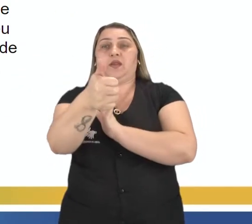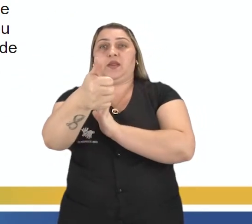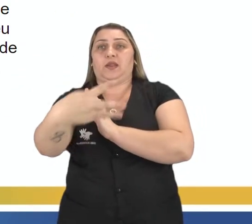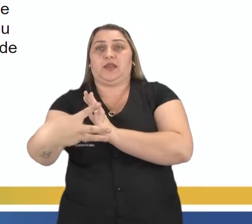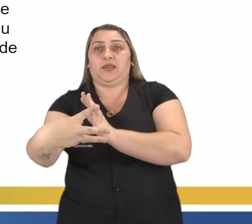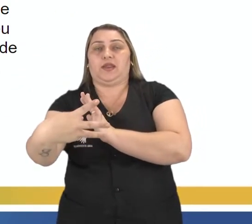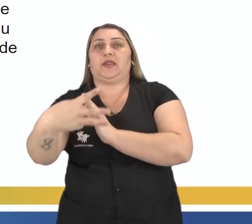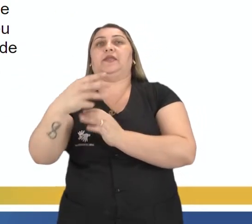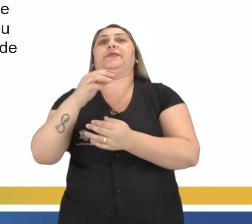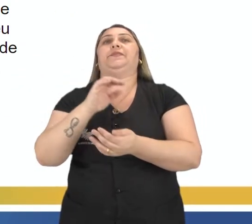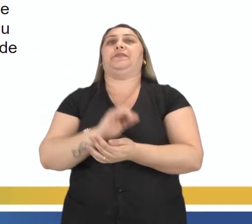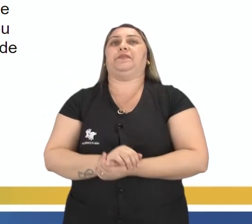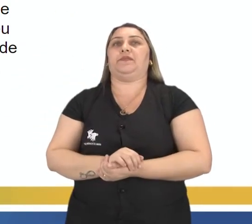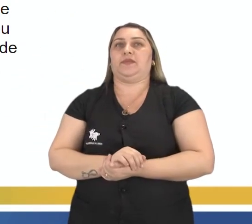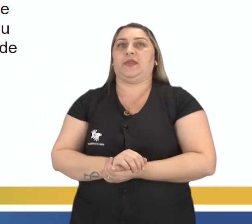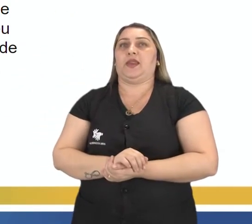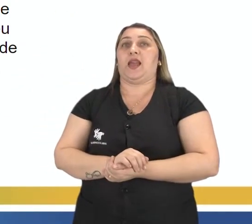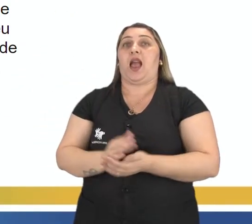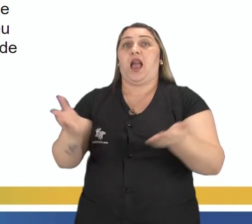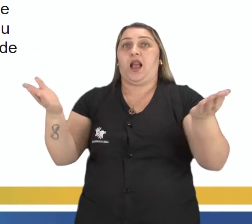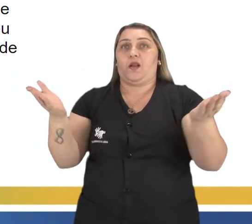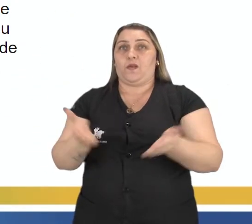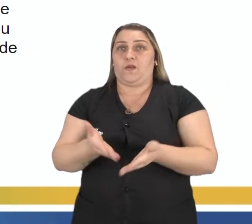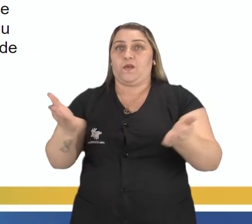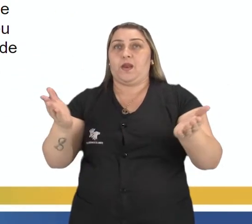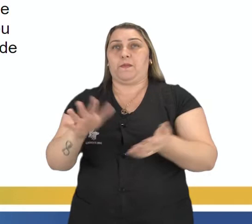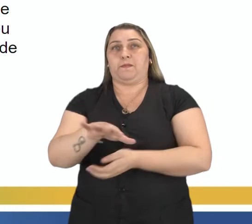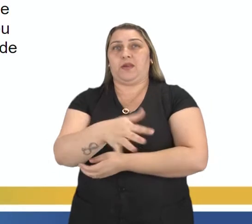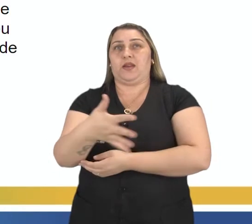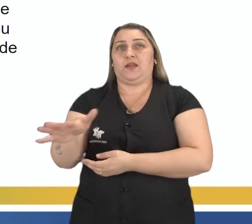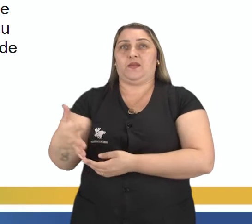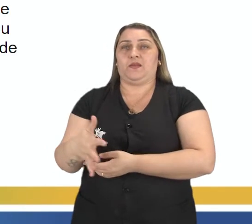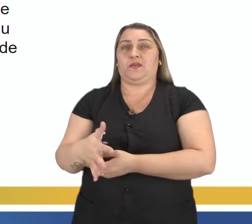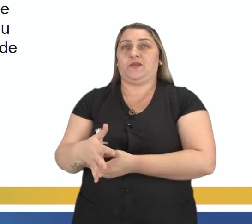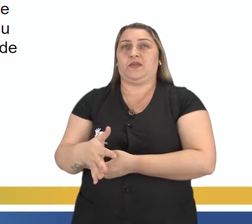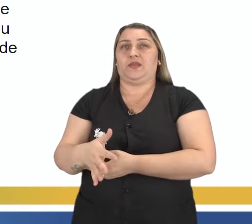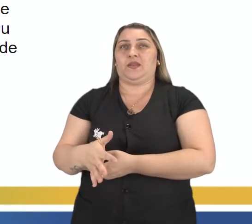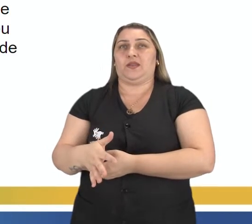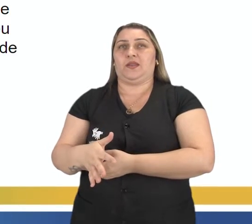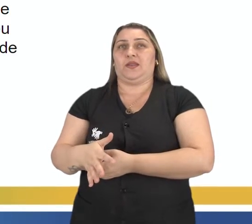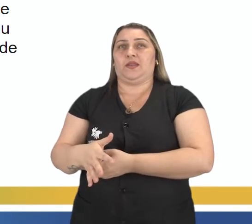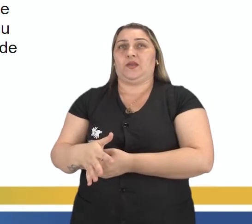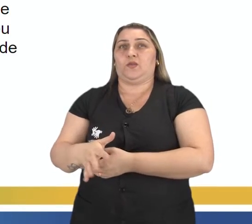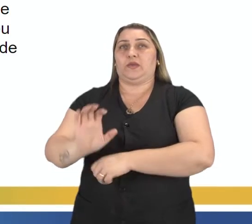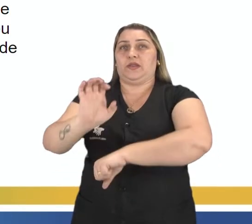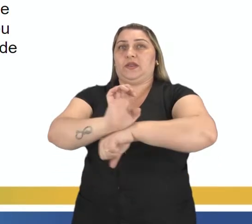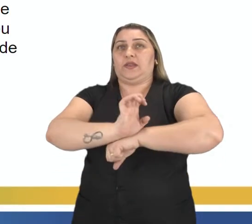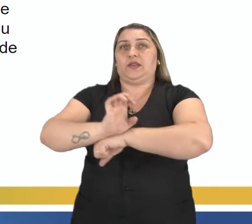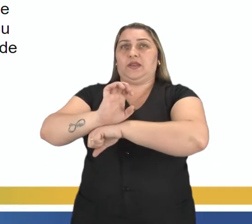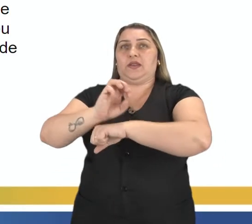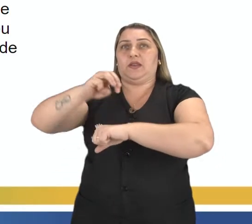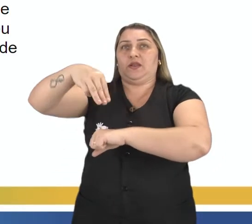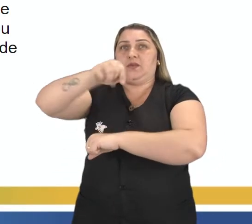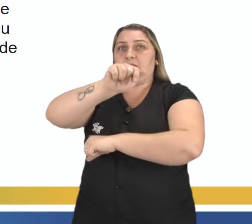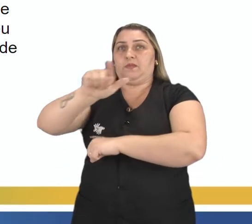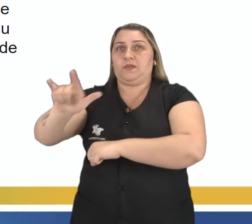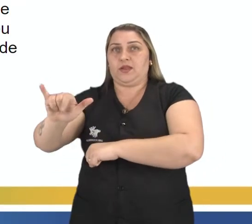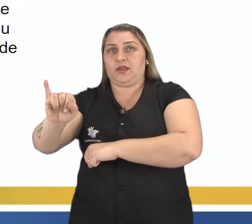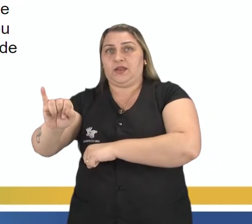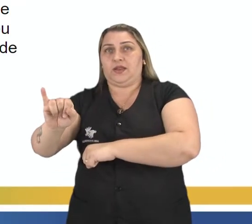século XIII, né? E agora seria mais ou menos, assim, nos atuais estados do Mali,